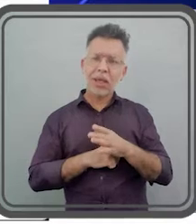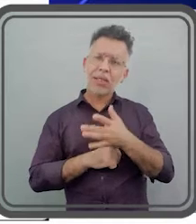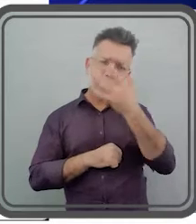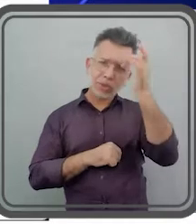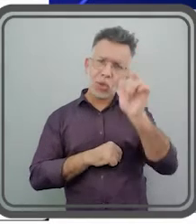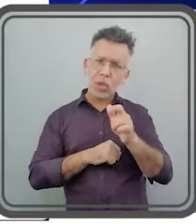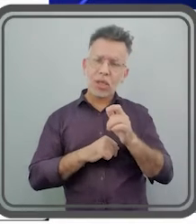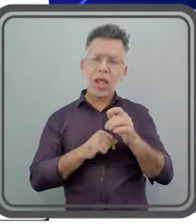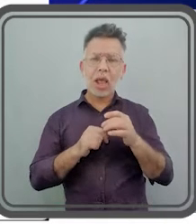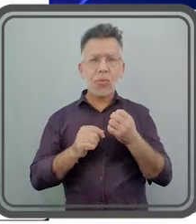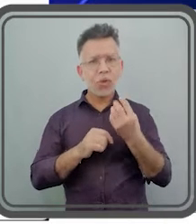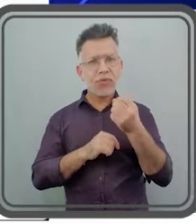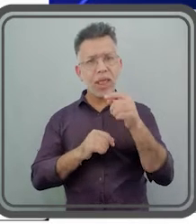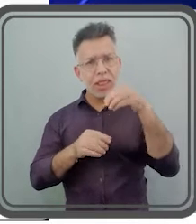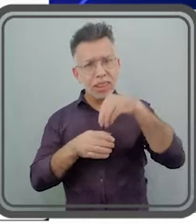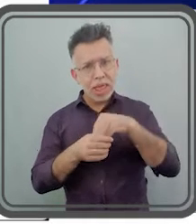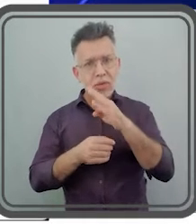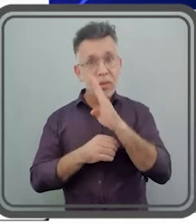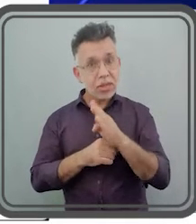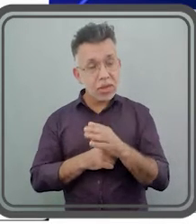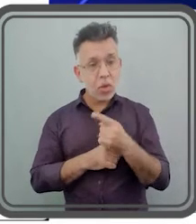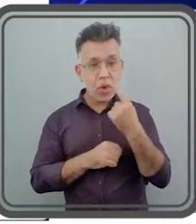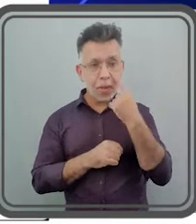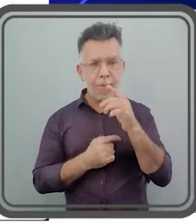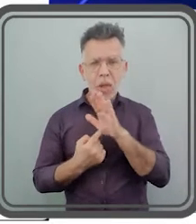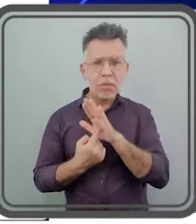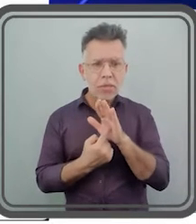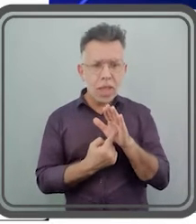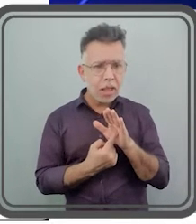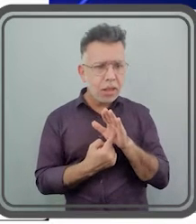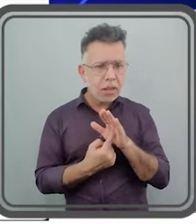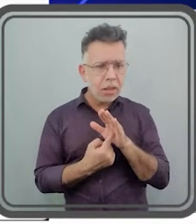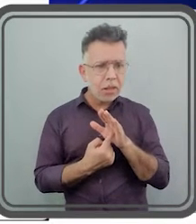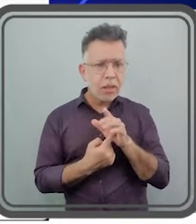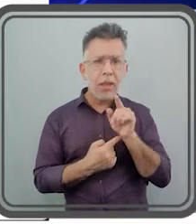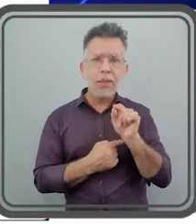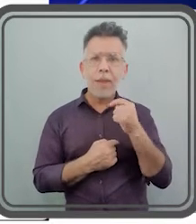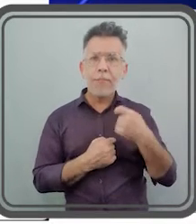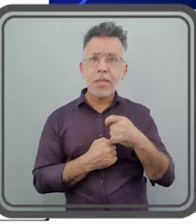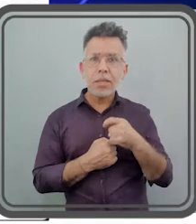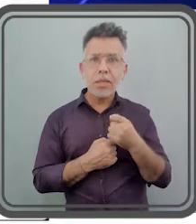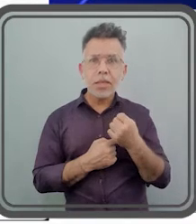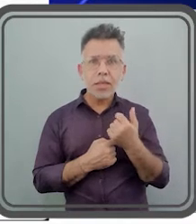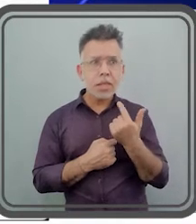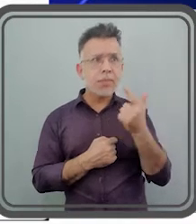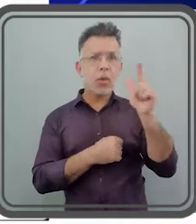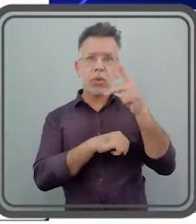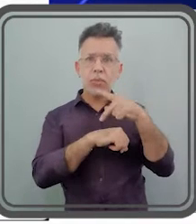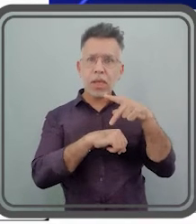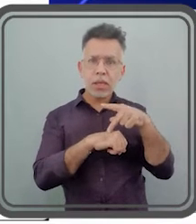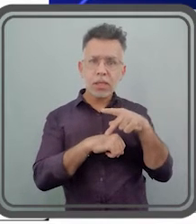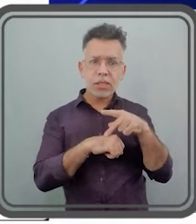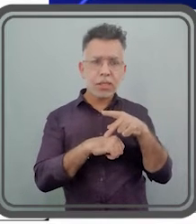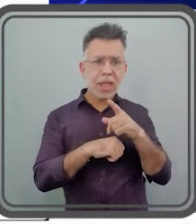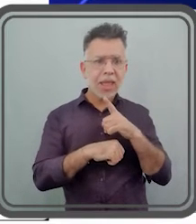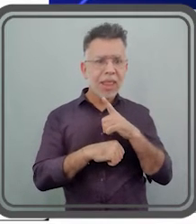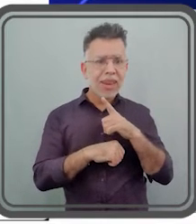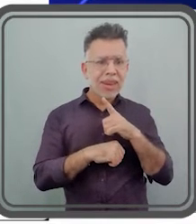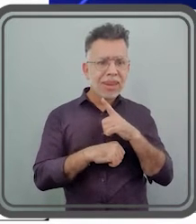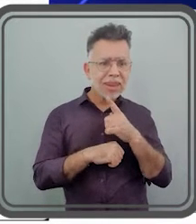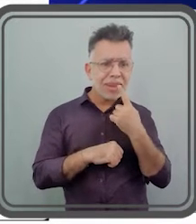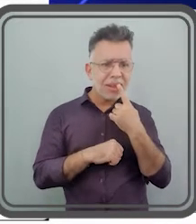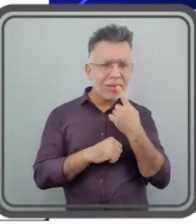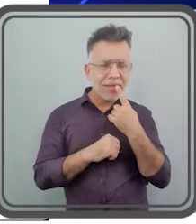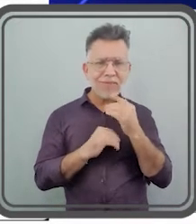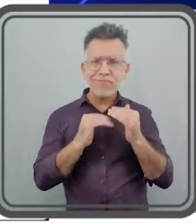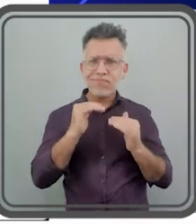passou a viajar dentro do Brasil o que aparentemente mostra aqui é que quem precisa ir para o exterior Manteve Flash né